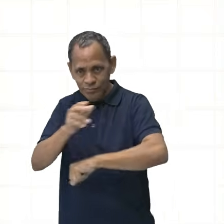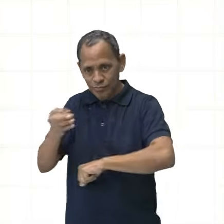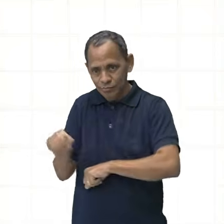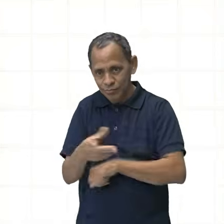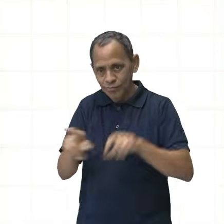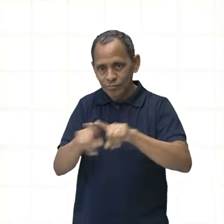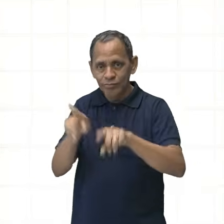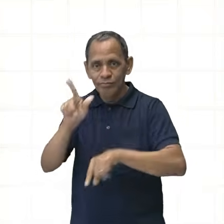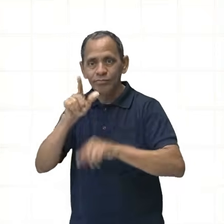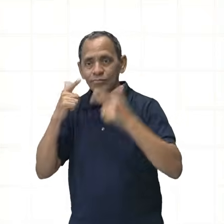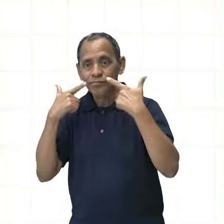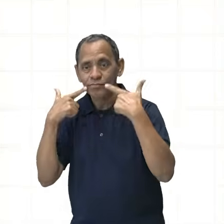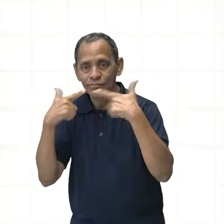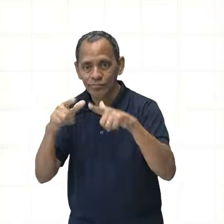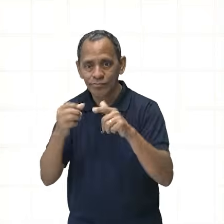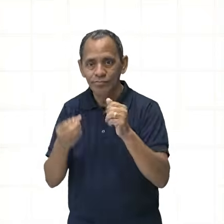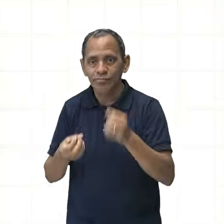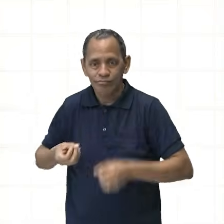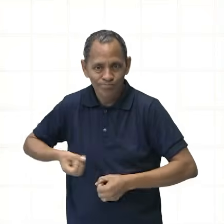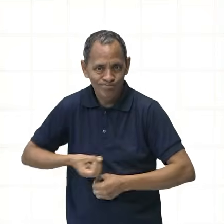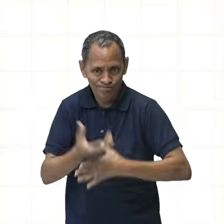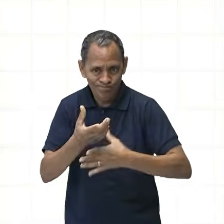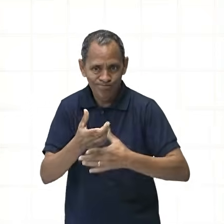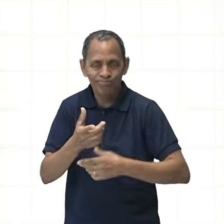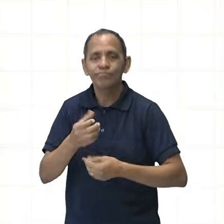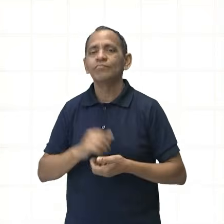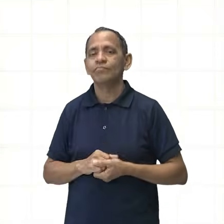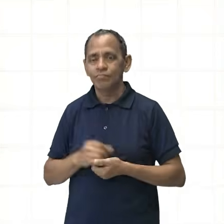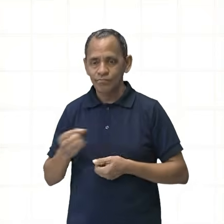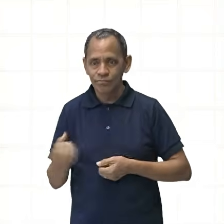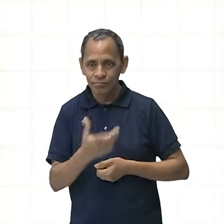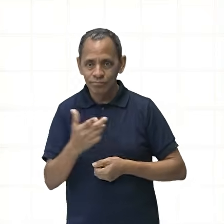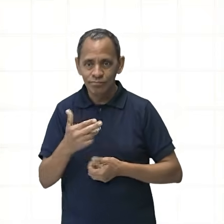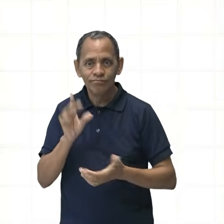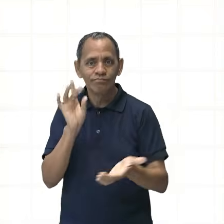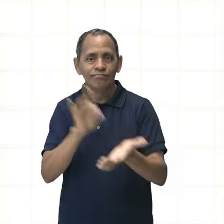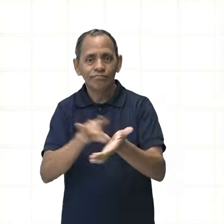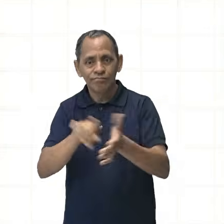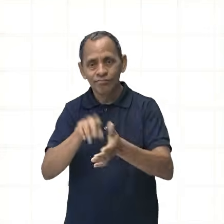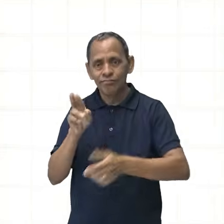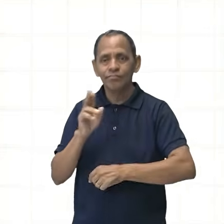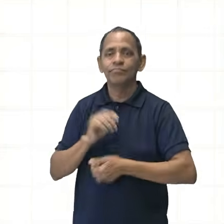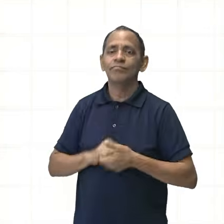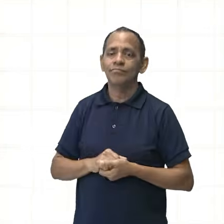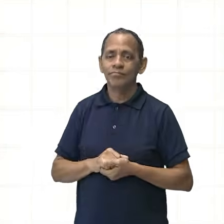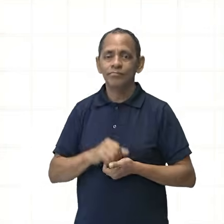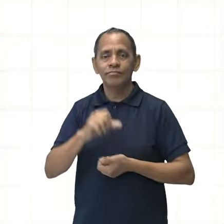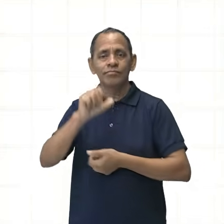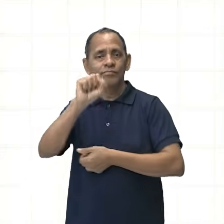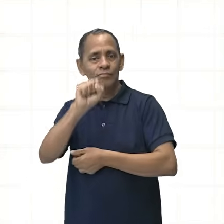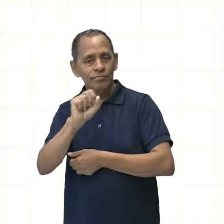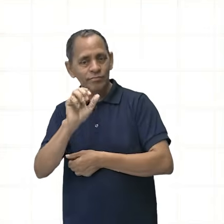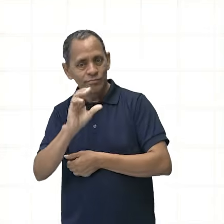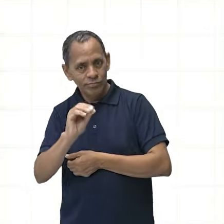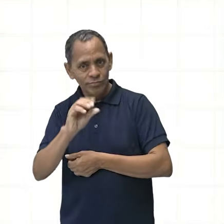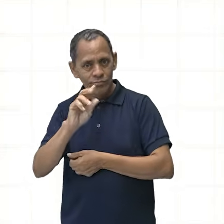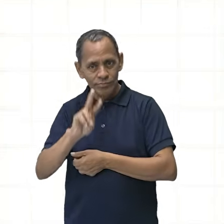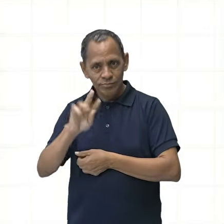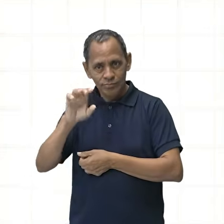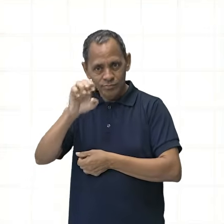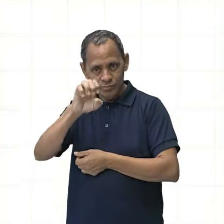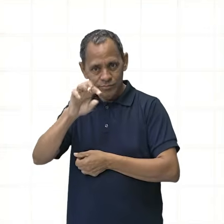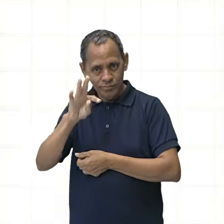construtivismo dominaram a cena literária, experimentando novas formas e linguagens